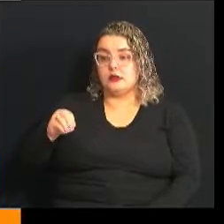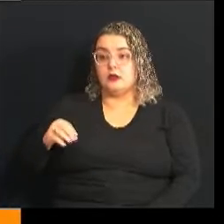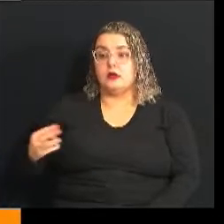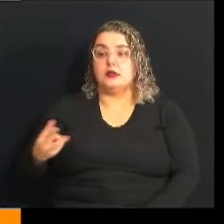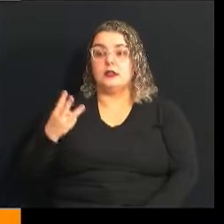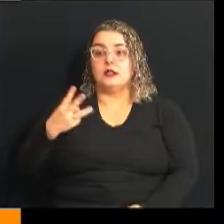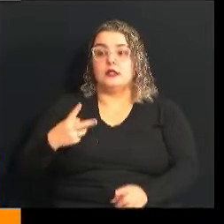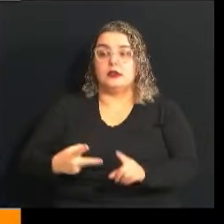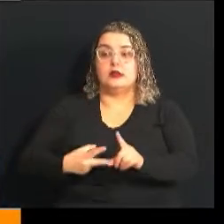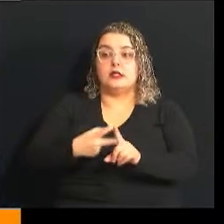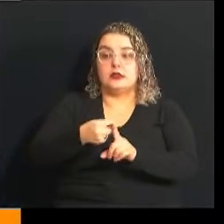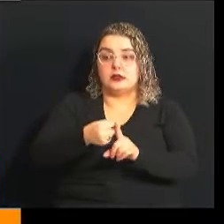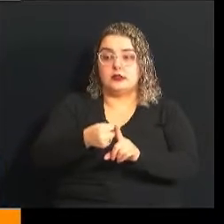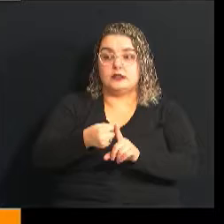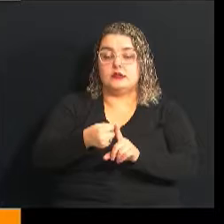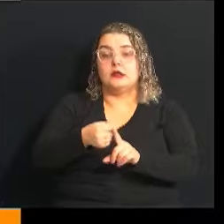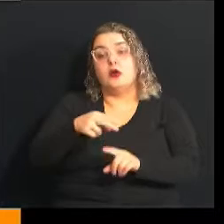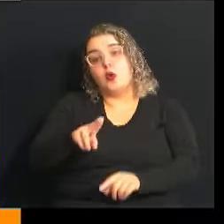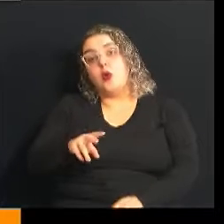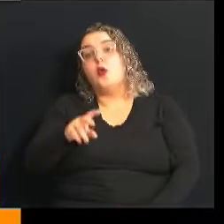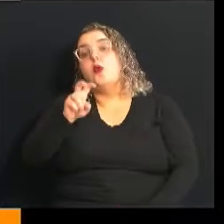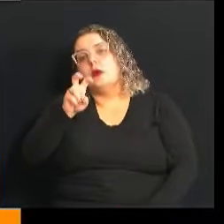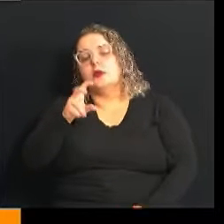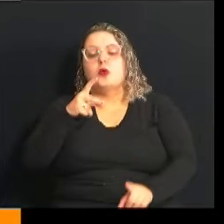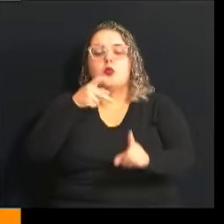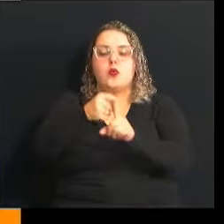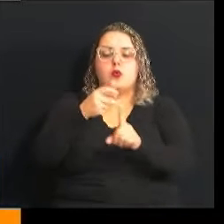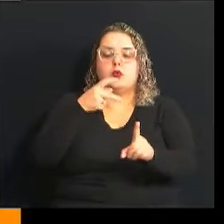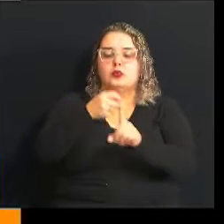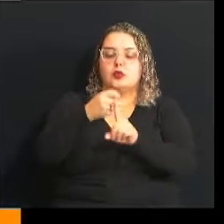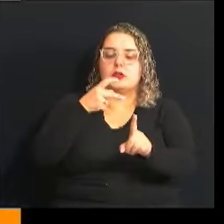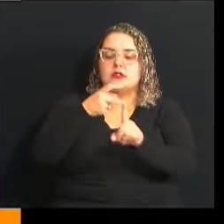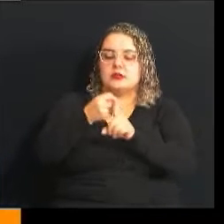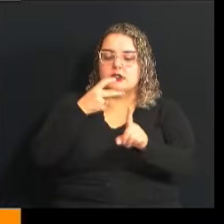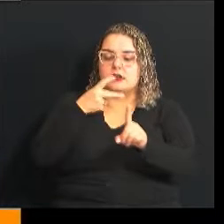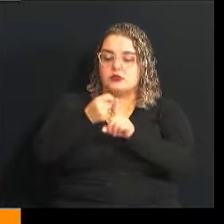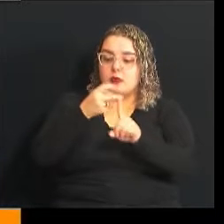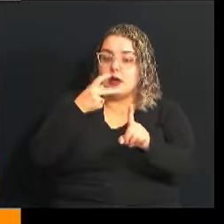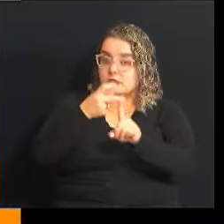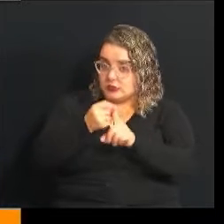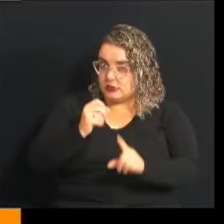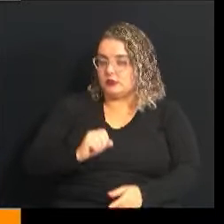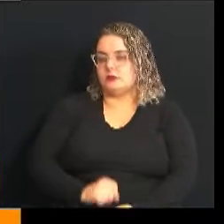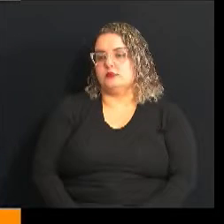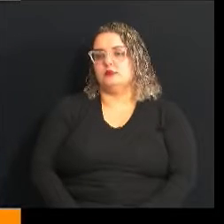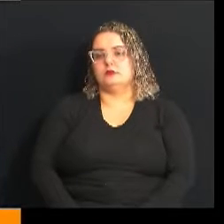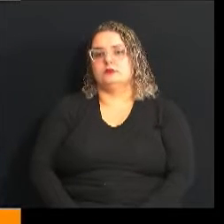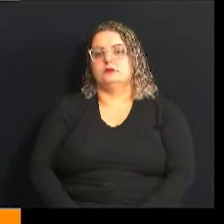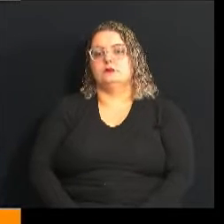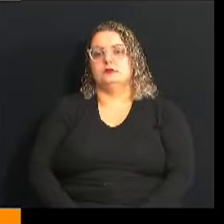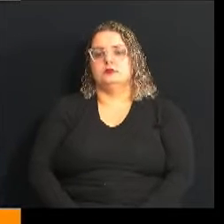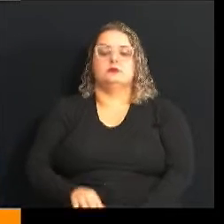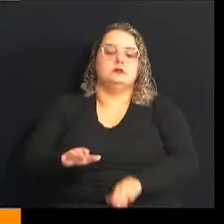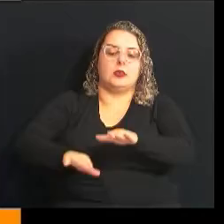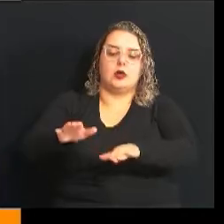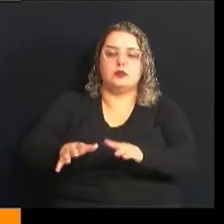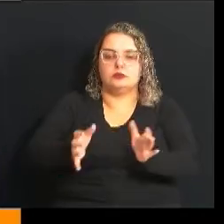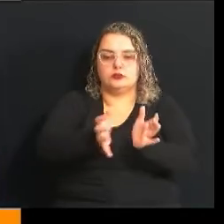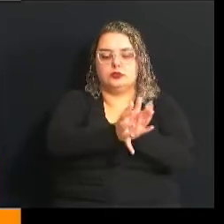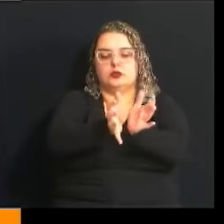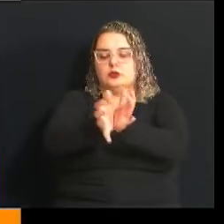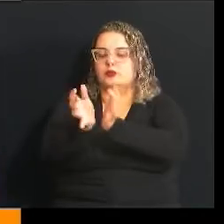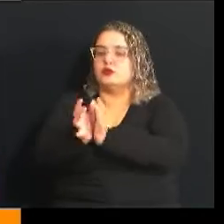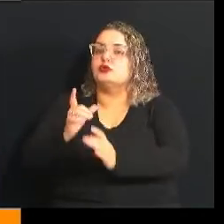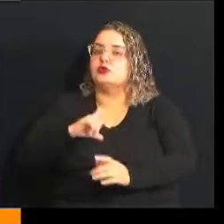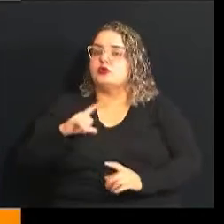chamada 5ª dose. Então depende o público que a gente tem aqui na cidade. A gente lembra que alguns grupos tiveram